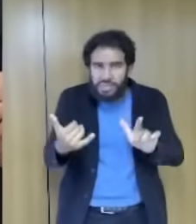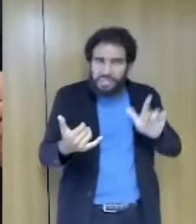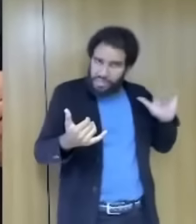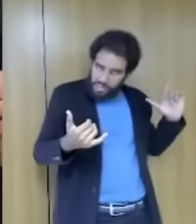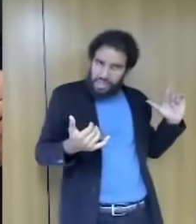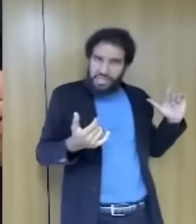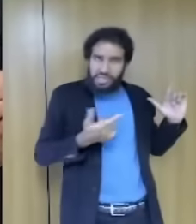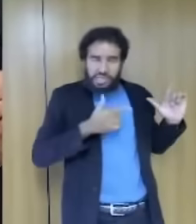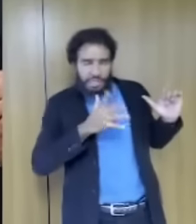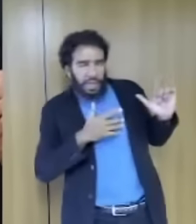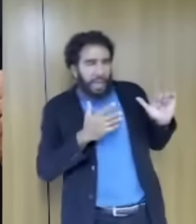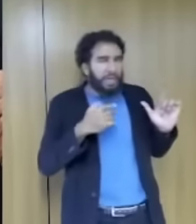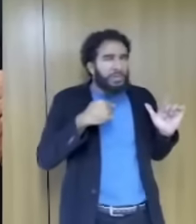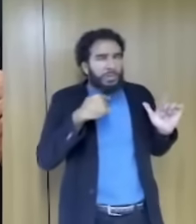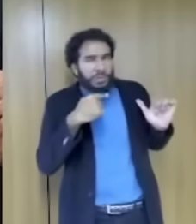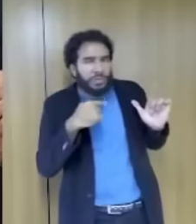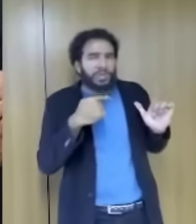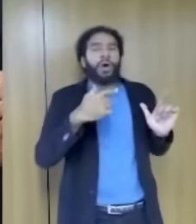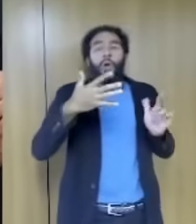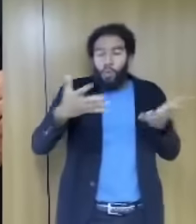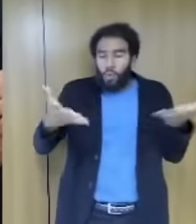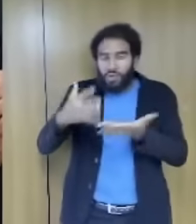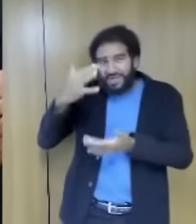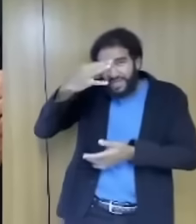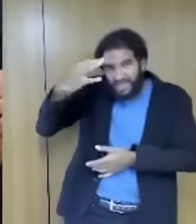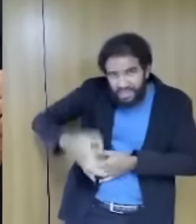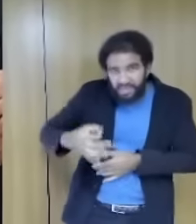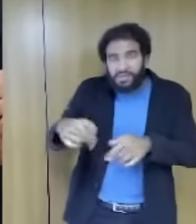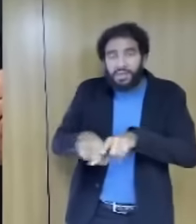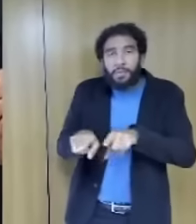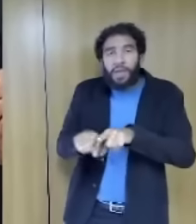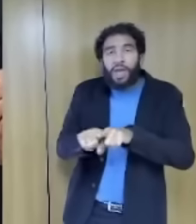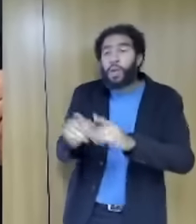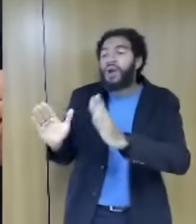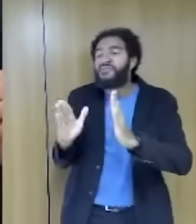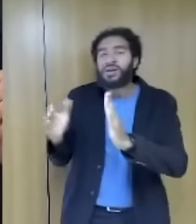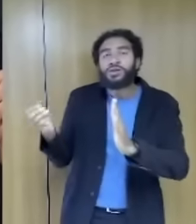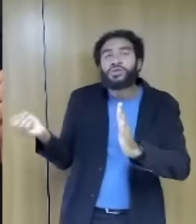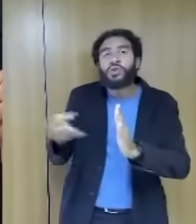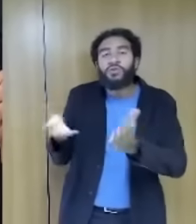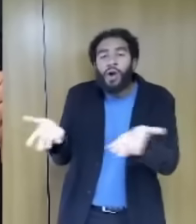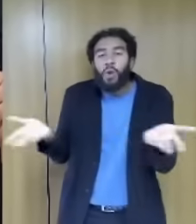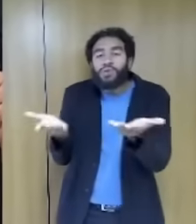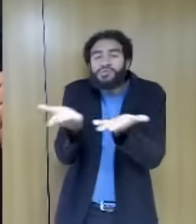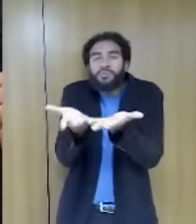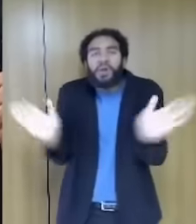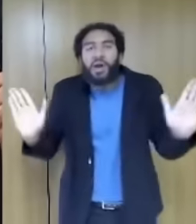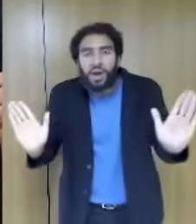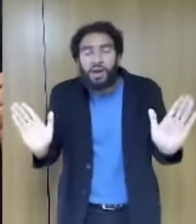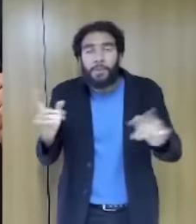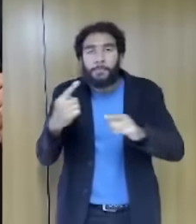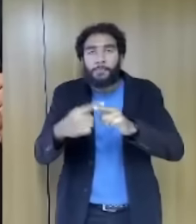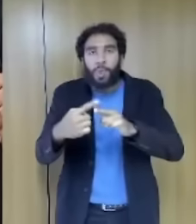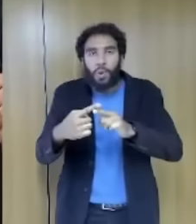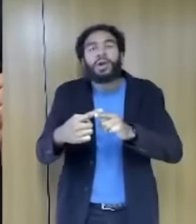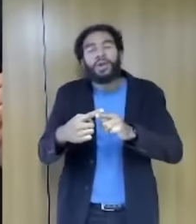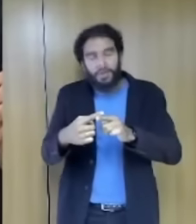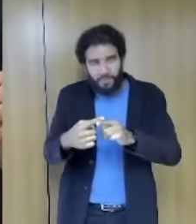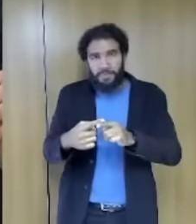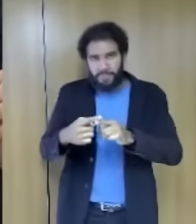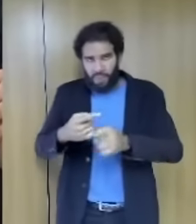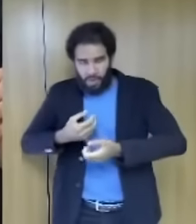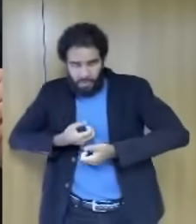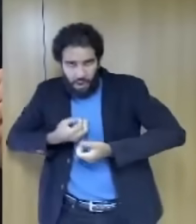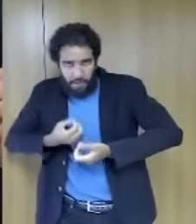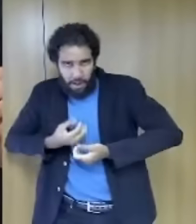na investigação e abertura de uma outra fase em que, evidentemente, a derivação da delação